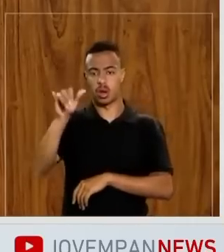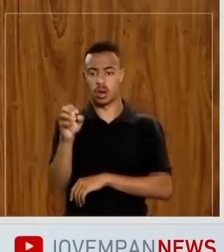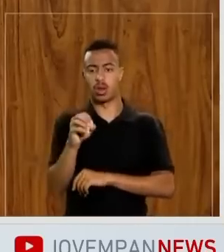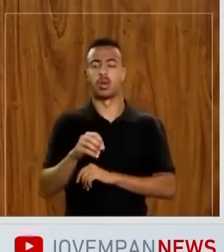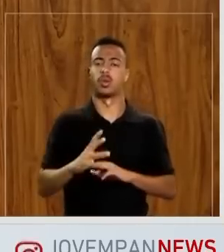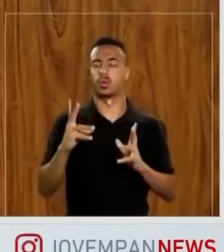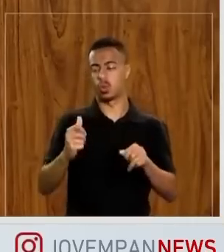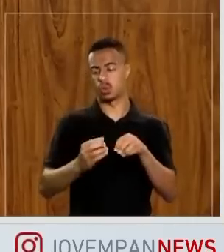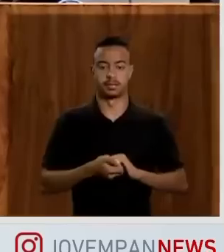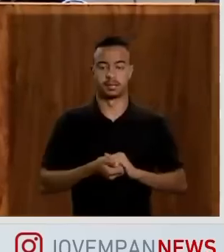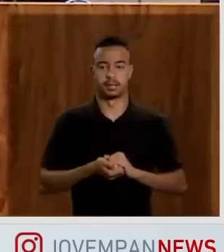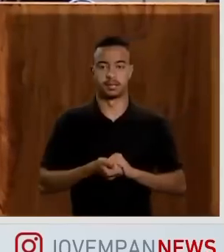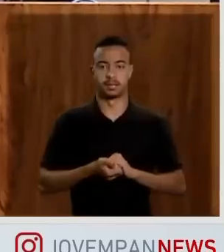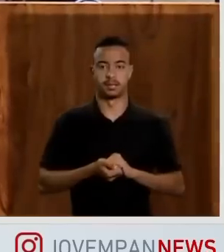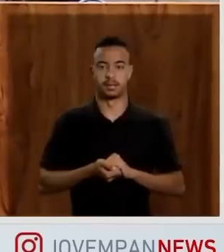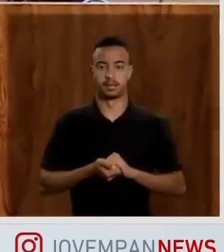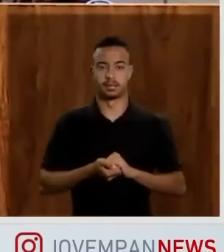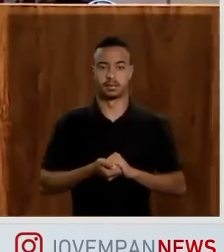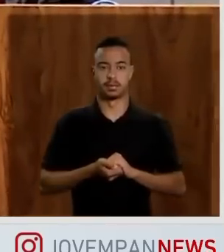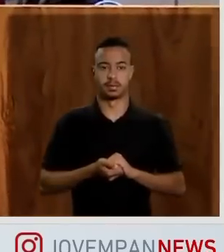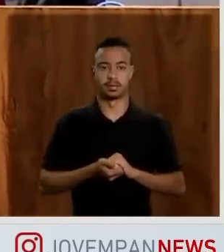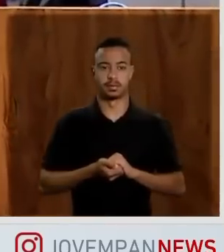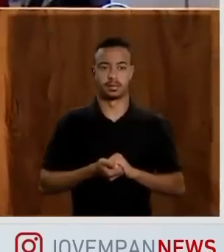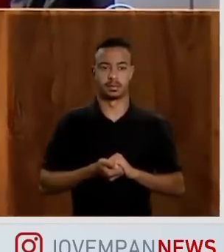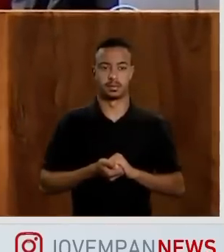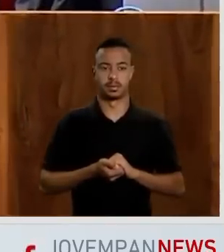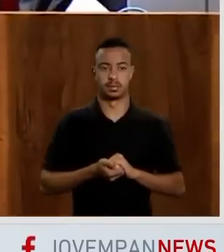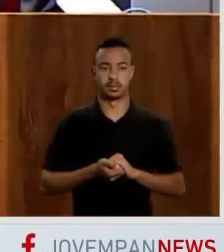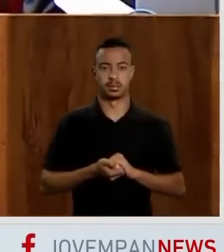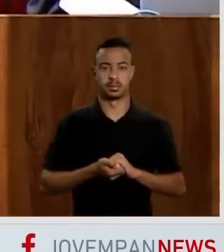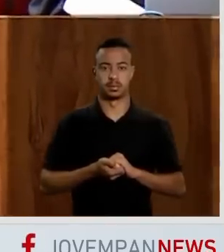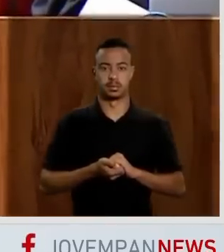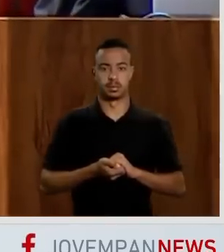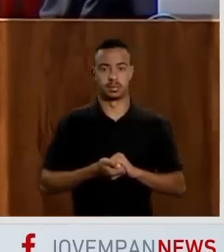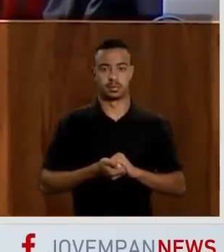eu vi gente aqui na Jovem Pan falando: parabéns, ministro Gilmar, é isso mesmo.